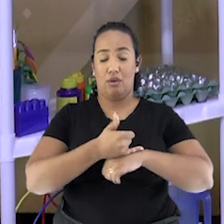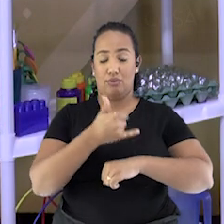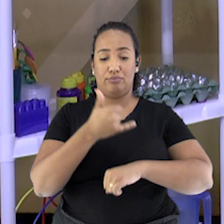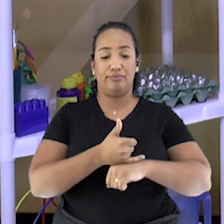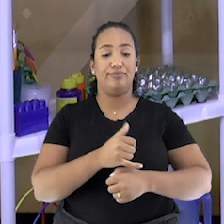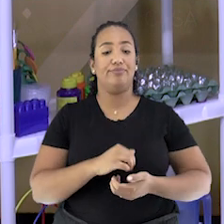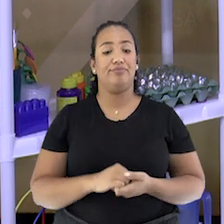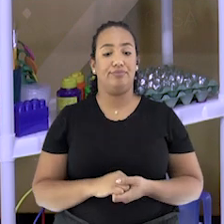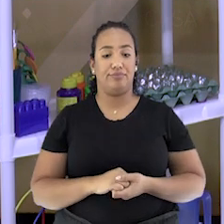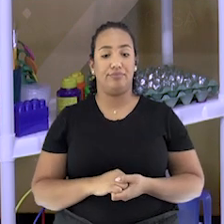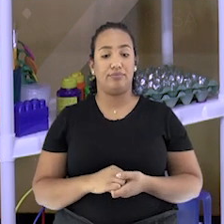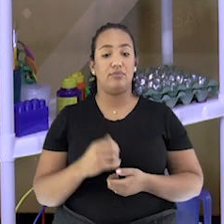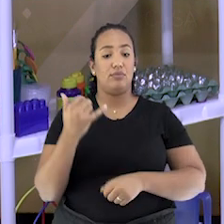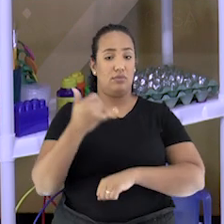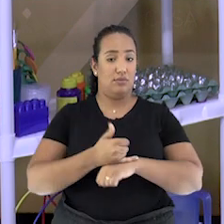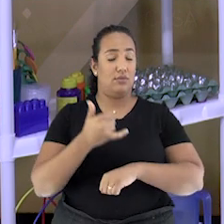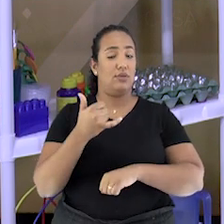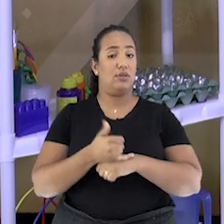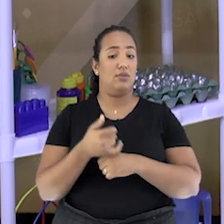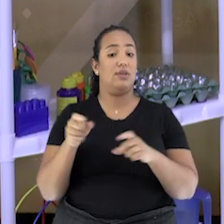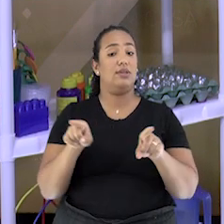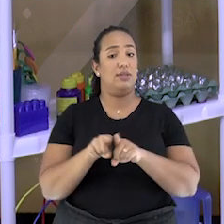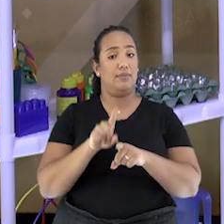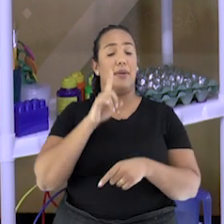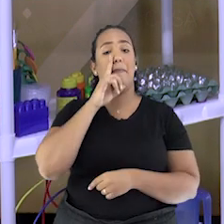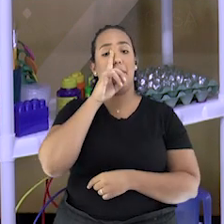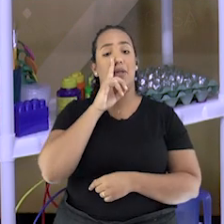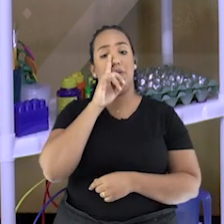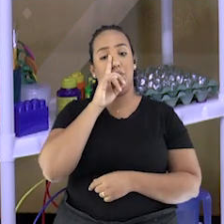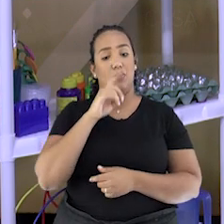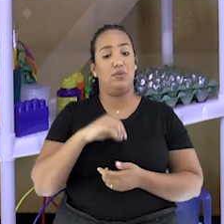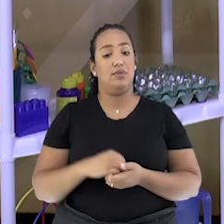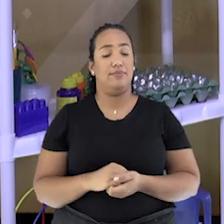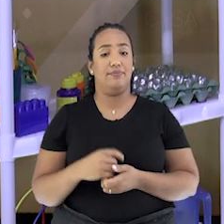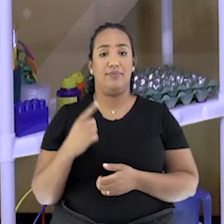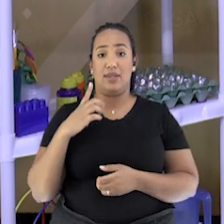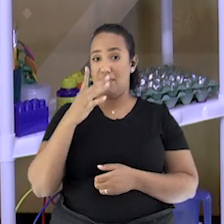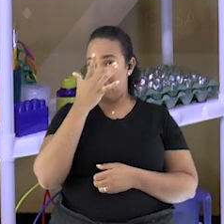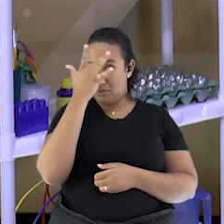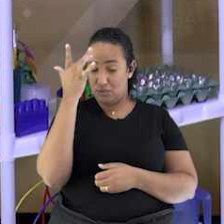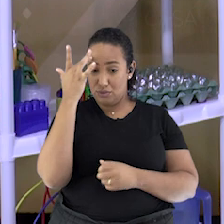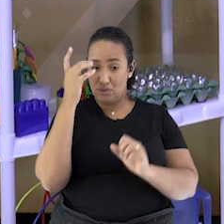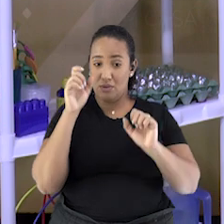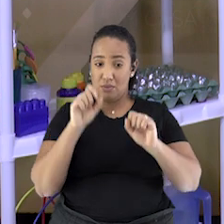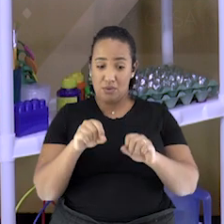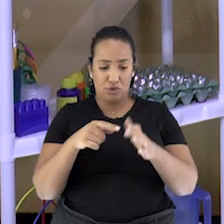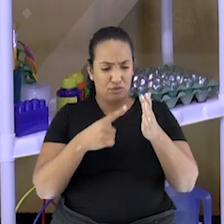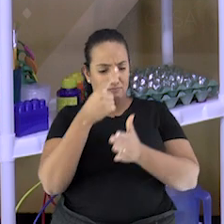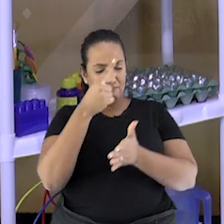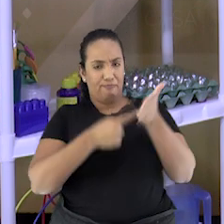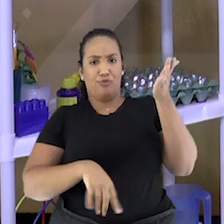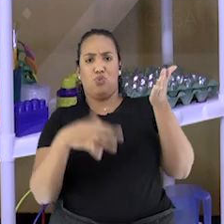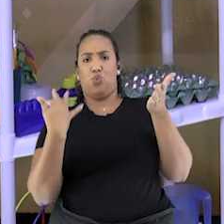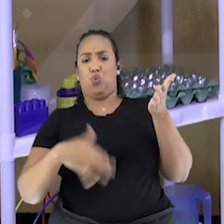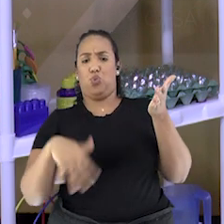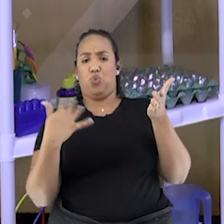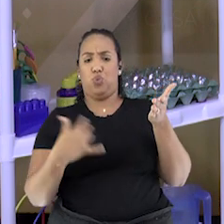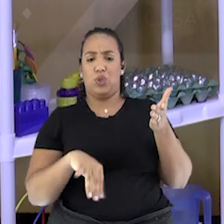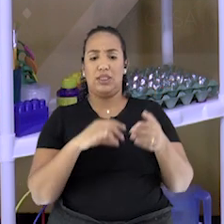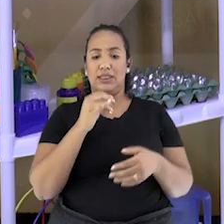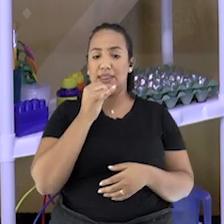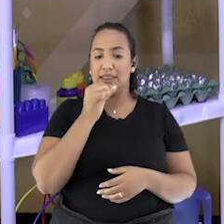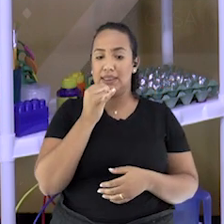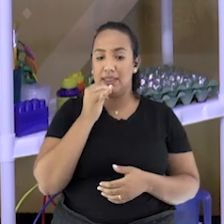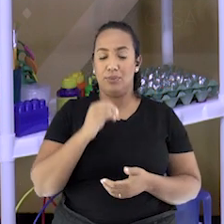muito perigoso se não tratado corretamente. Tem pessoas que podem se machucar na rua com certos materiais, como